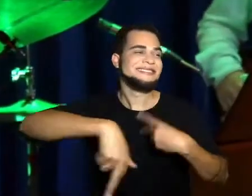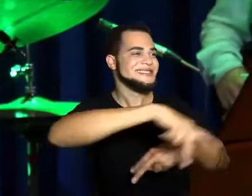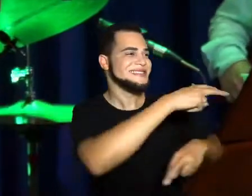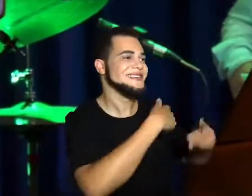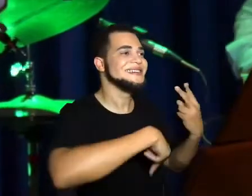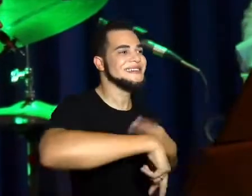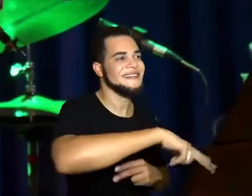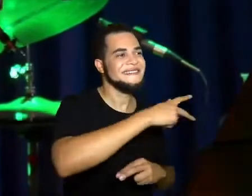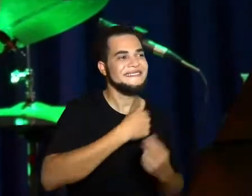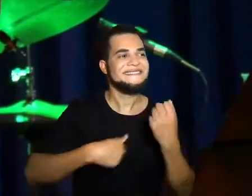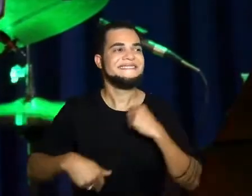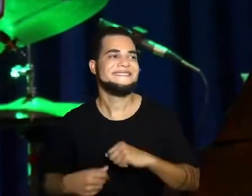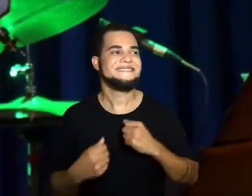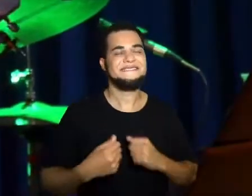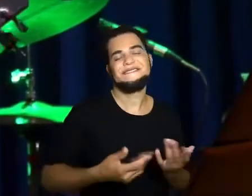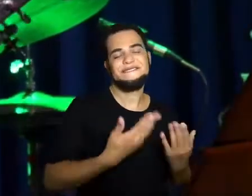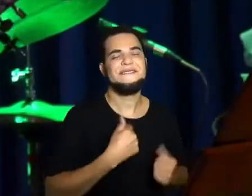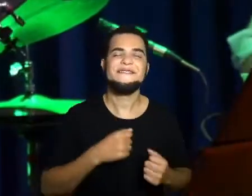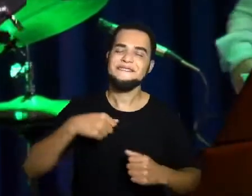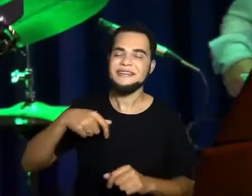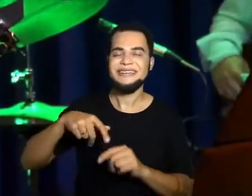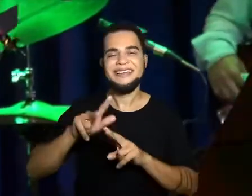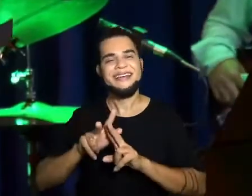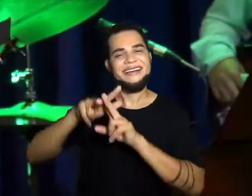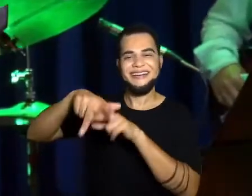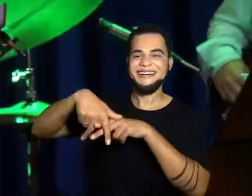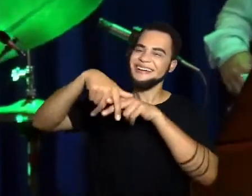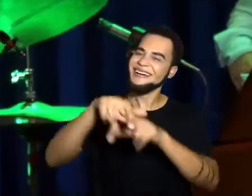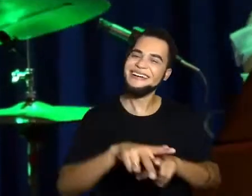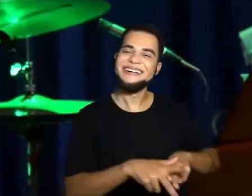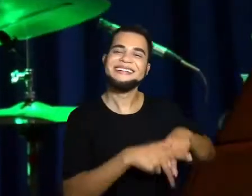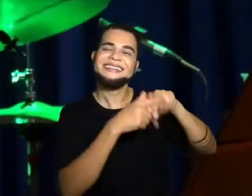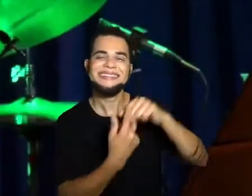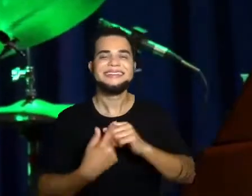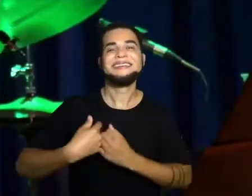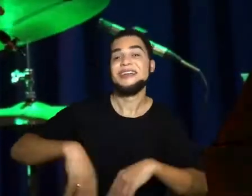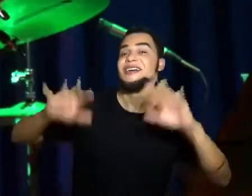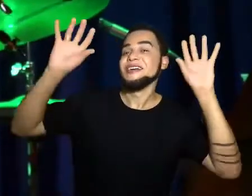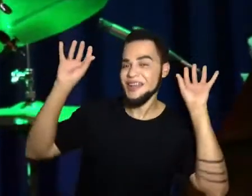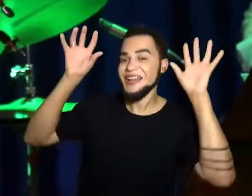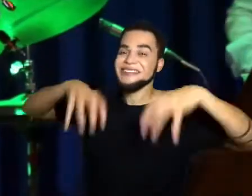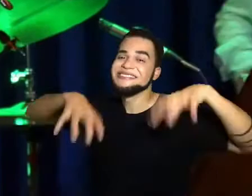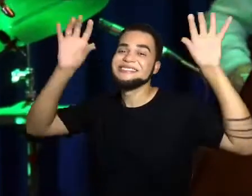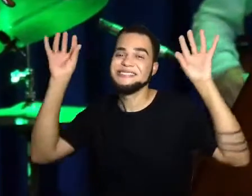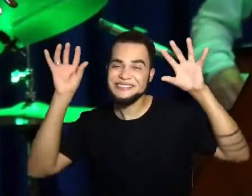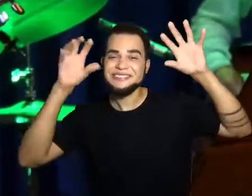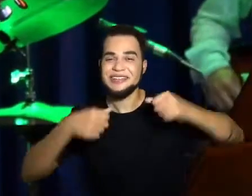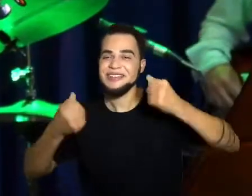quadriculada, a musa do cavaleiro. Sangeia na rie, olha a chuva que vem.